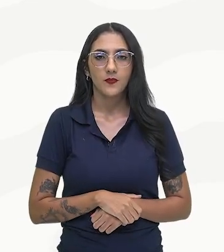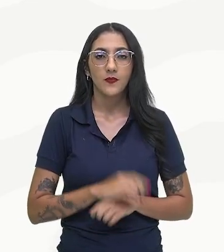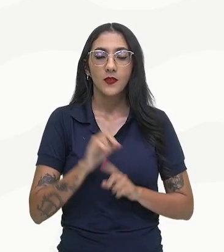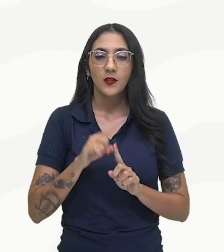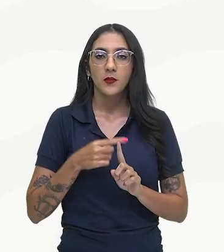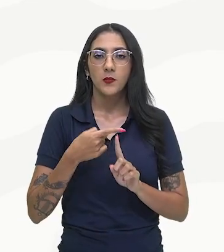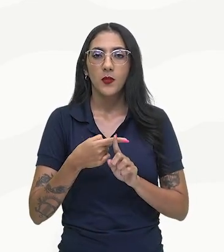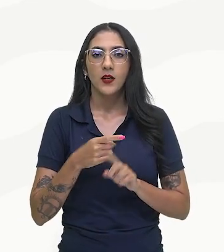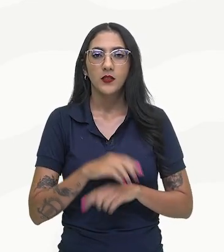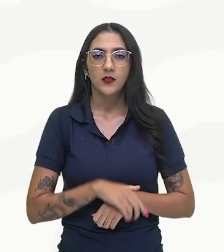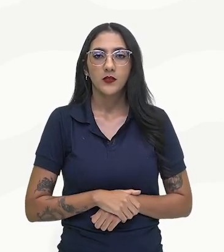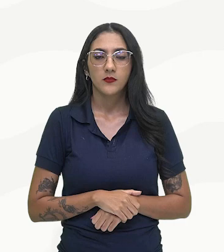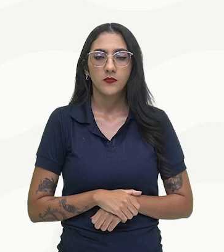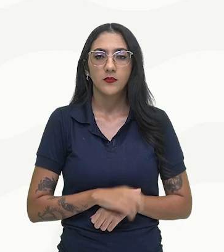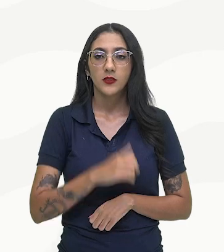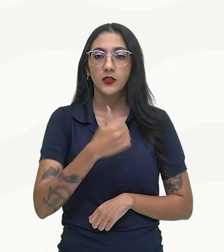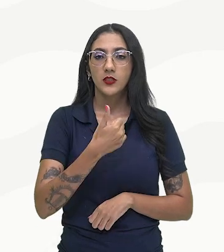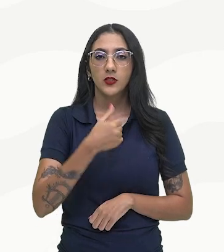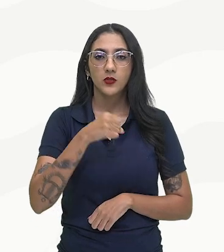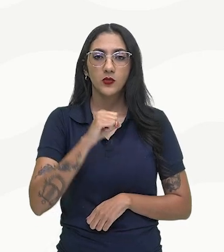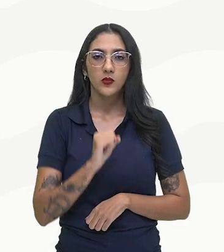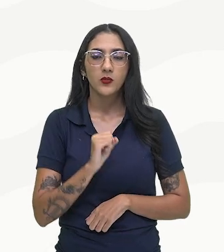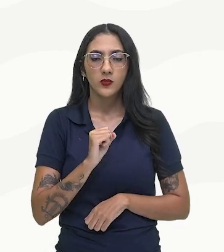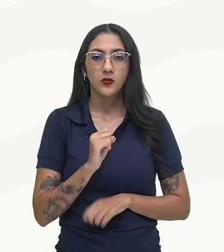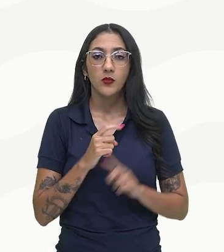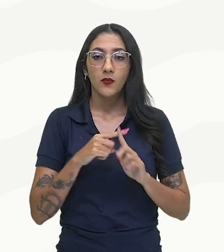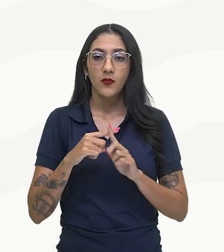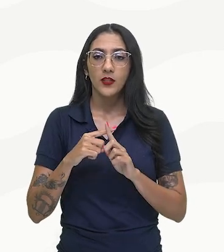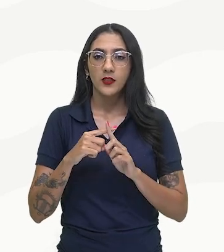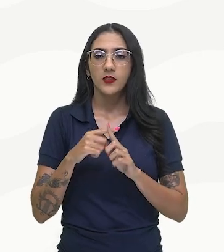mais 18 vezes 10